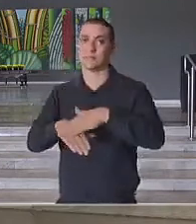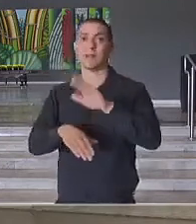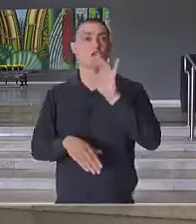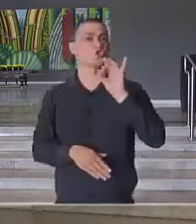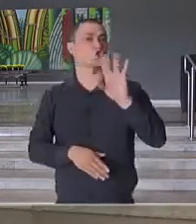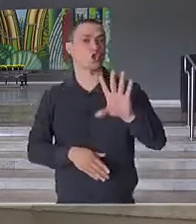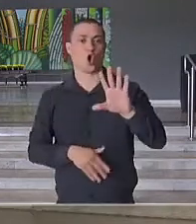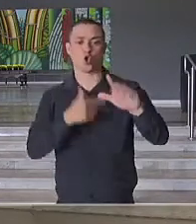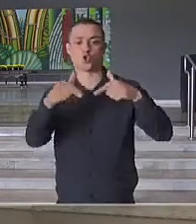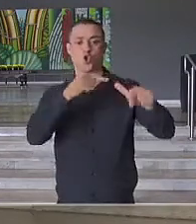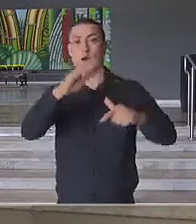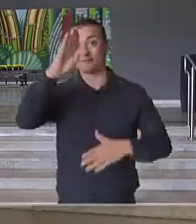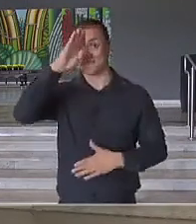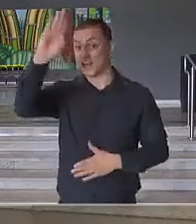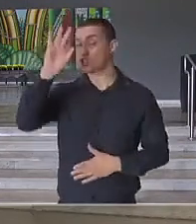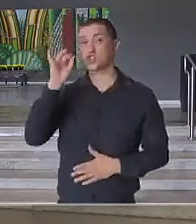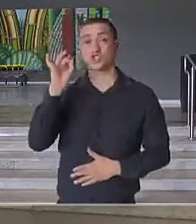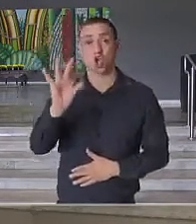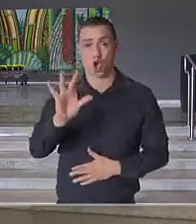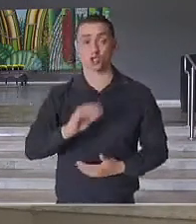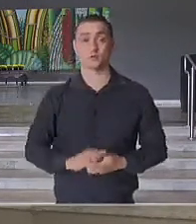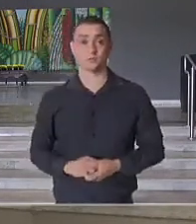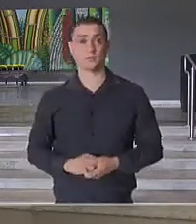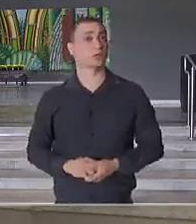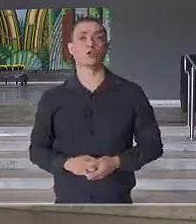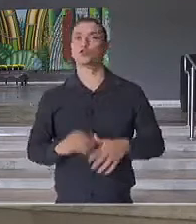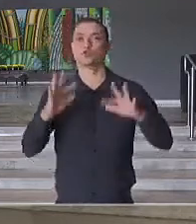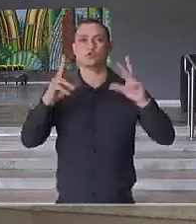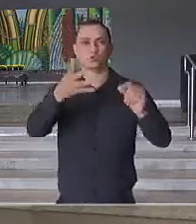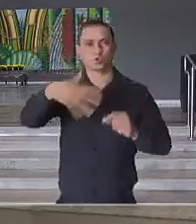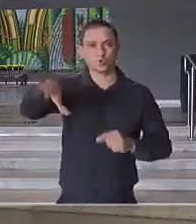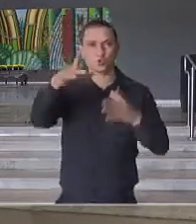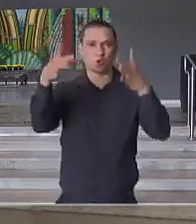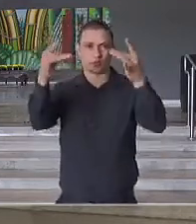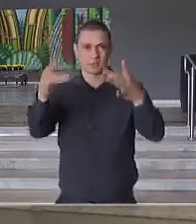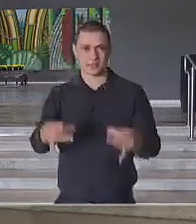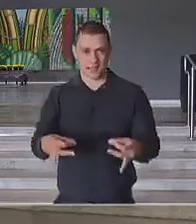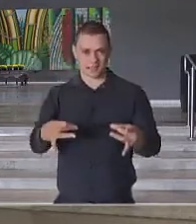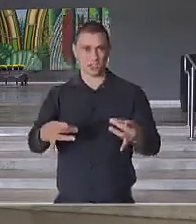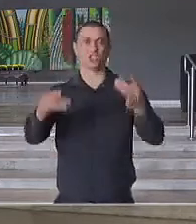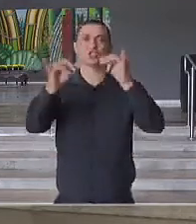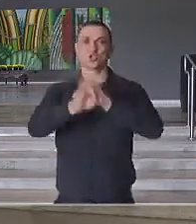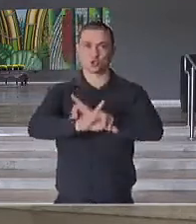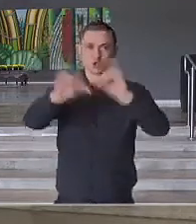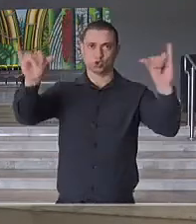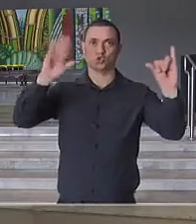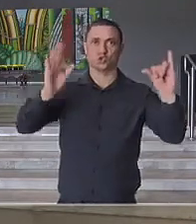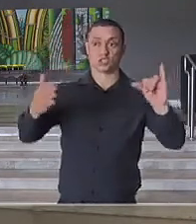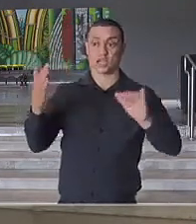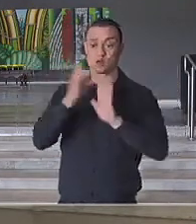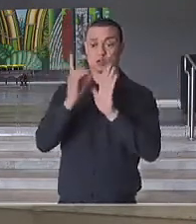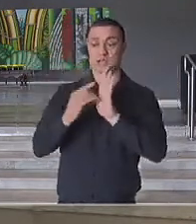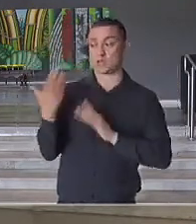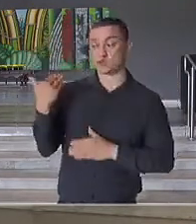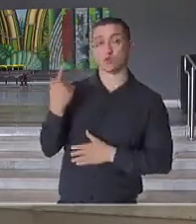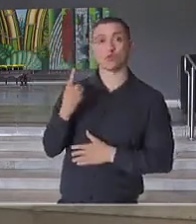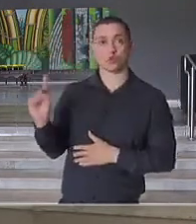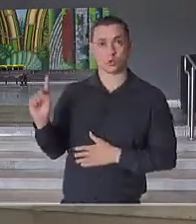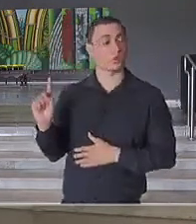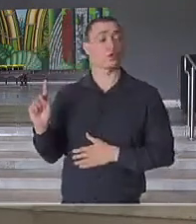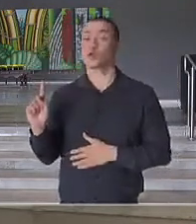apenas serviços essenciais. Todo o detalhamento foi publicado também neste último decreto.